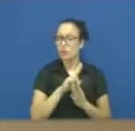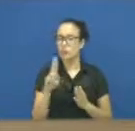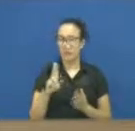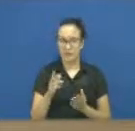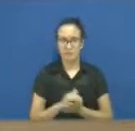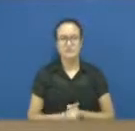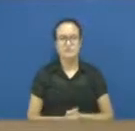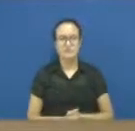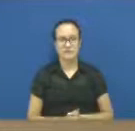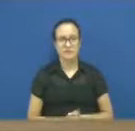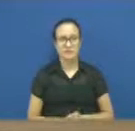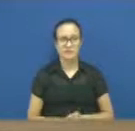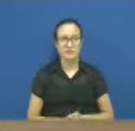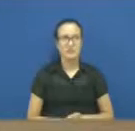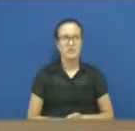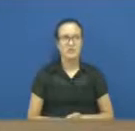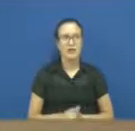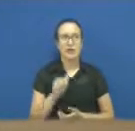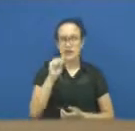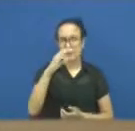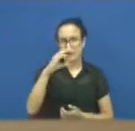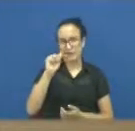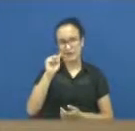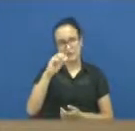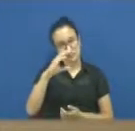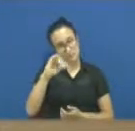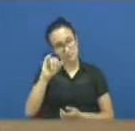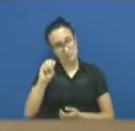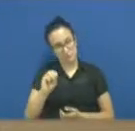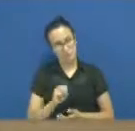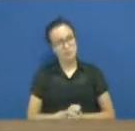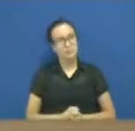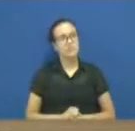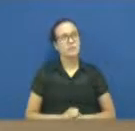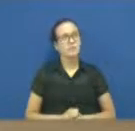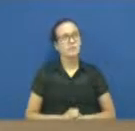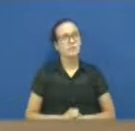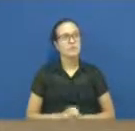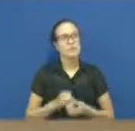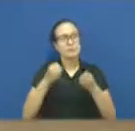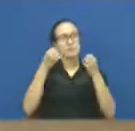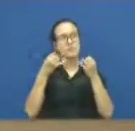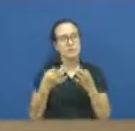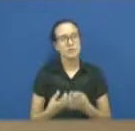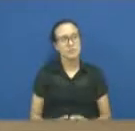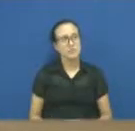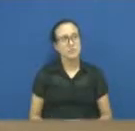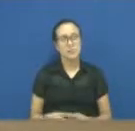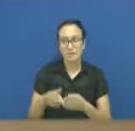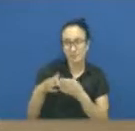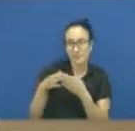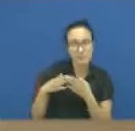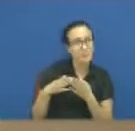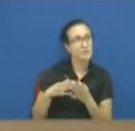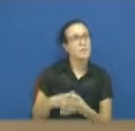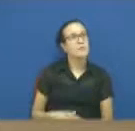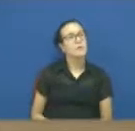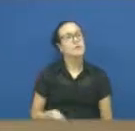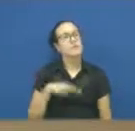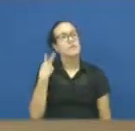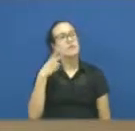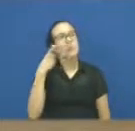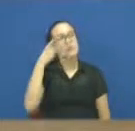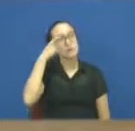nome do centro comunitário o nome do senhor Acácio. Para justificar voto, pela ordem, vereador Júlio. Senhor